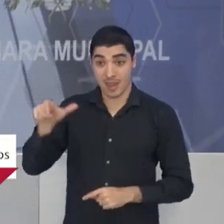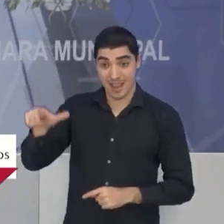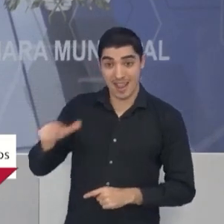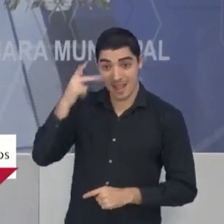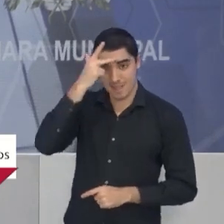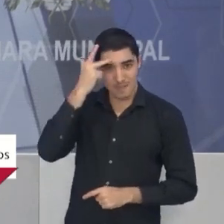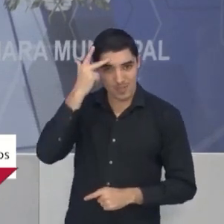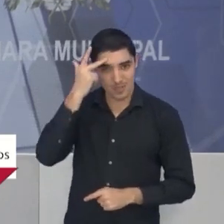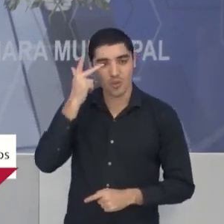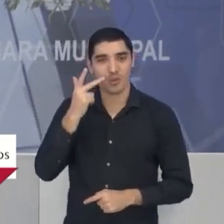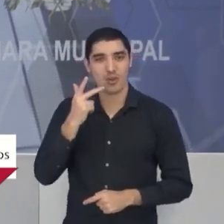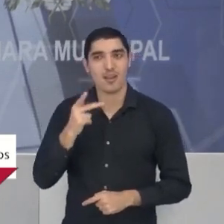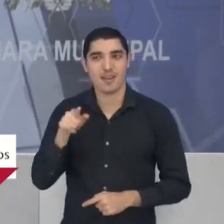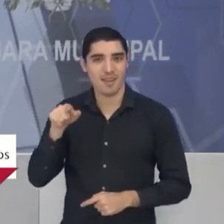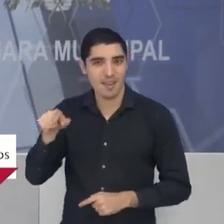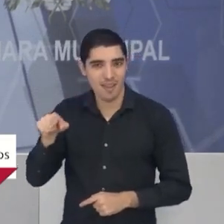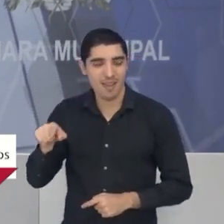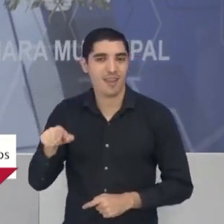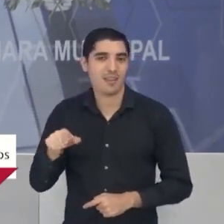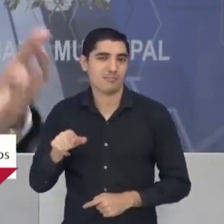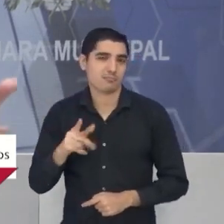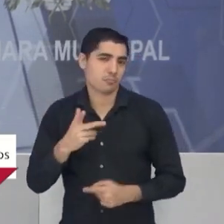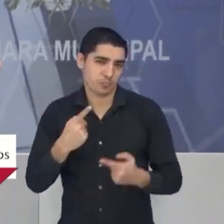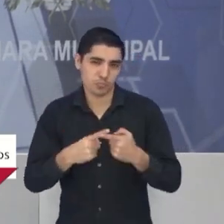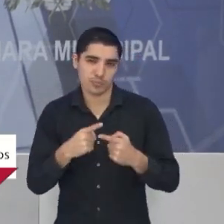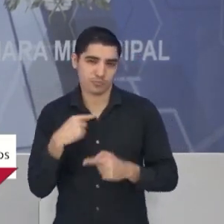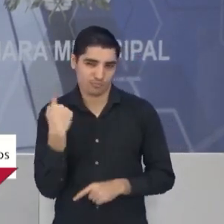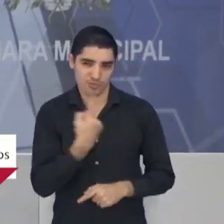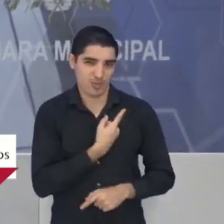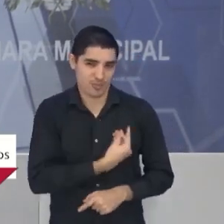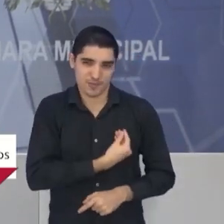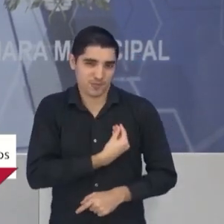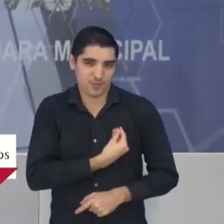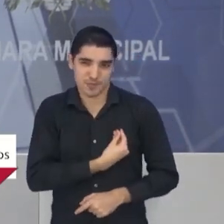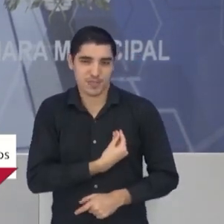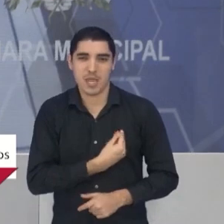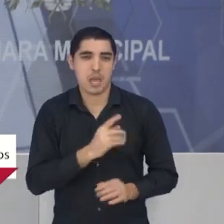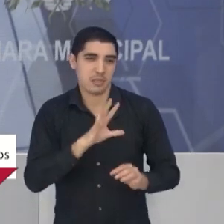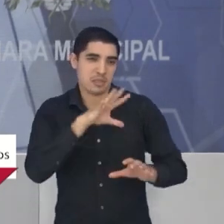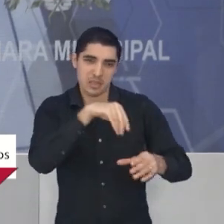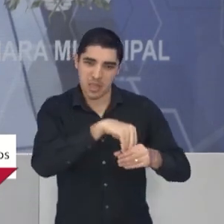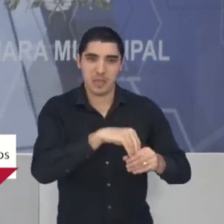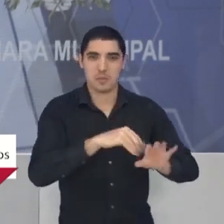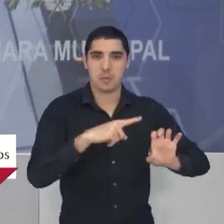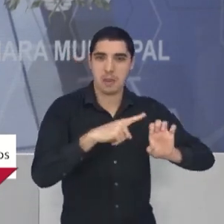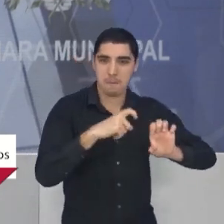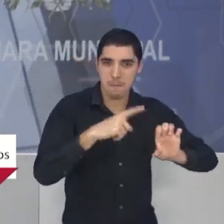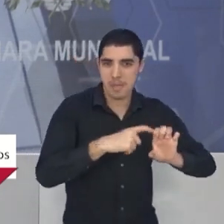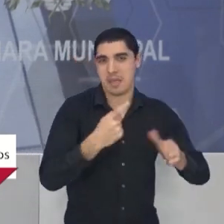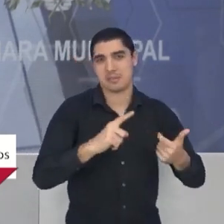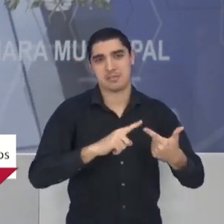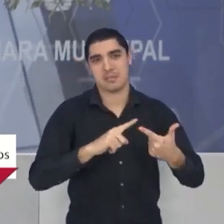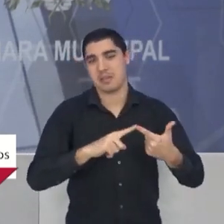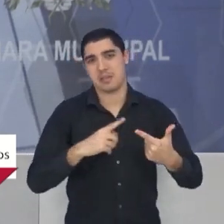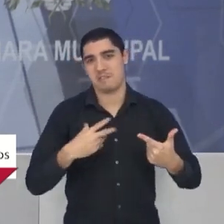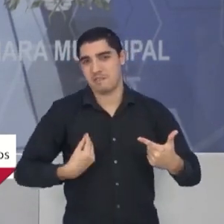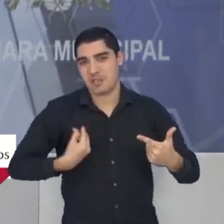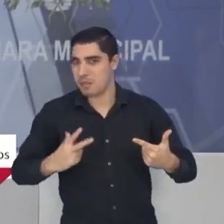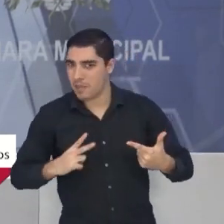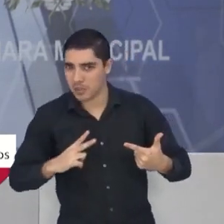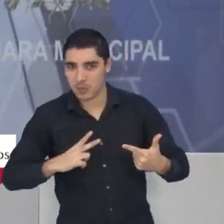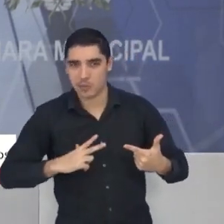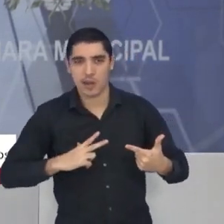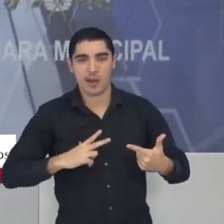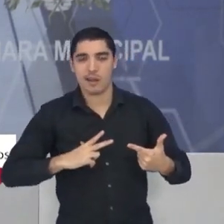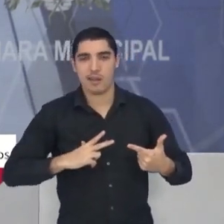porque as repercussões imediatas do protesto na sua vida seja Empresarial Seja pessoal elas são muito grandes